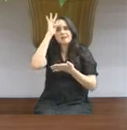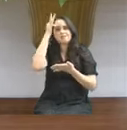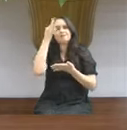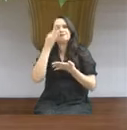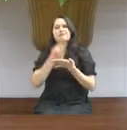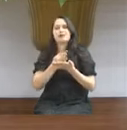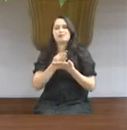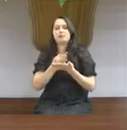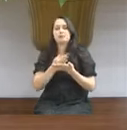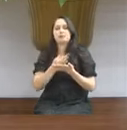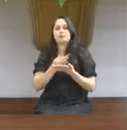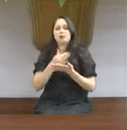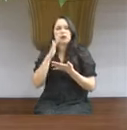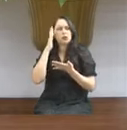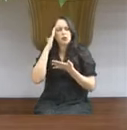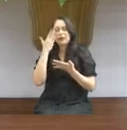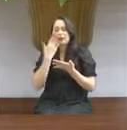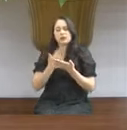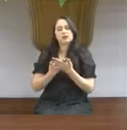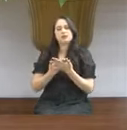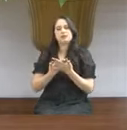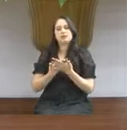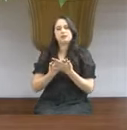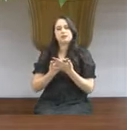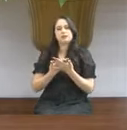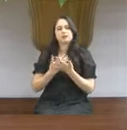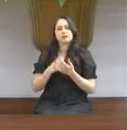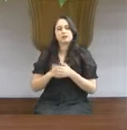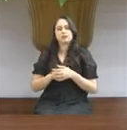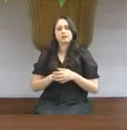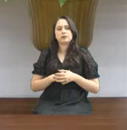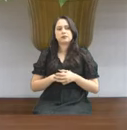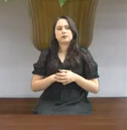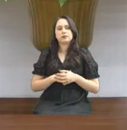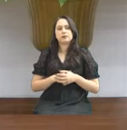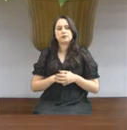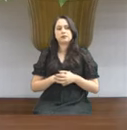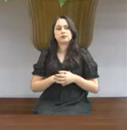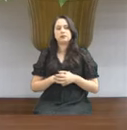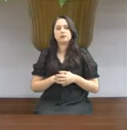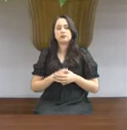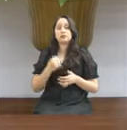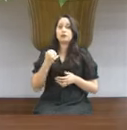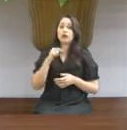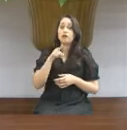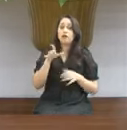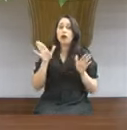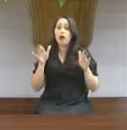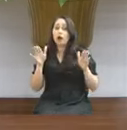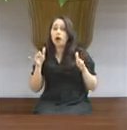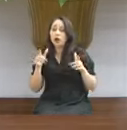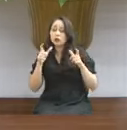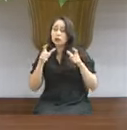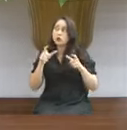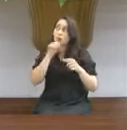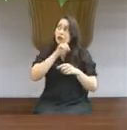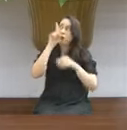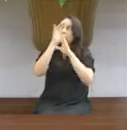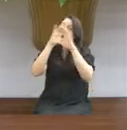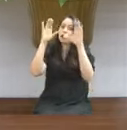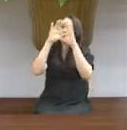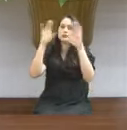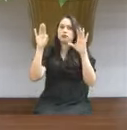Não, pastor, não é verdade. É sim, tu não é anjo. Porque se tu for anjo, o teu lugar não é aqui, não, é lá em